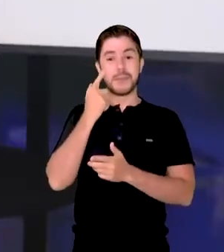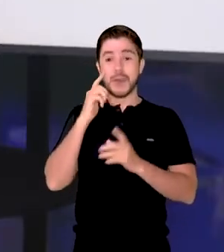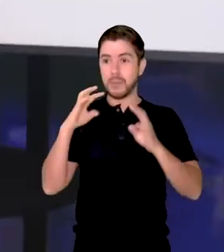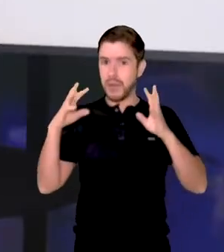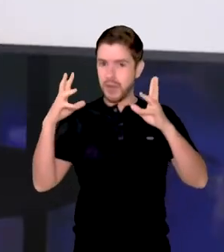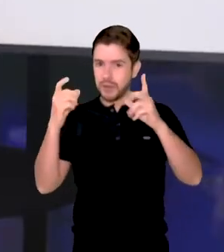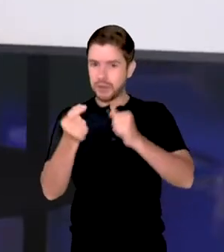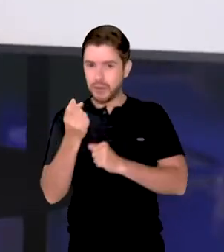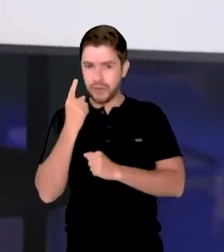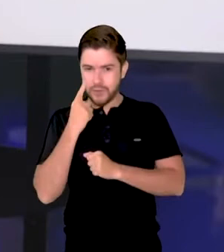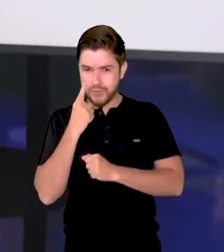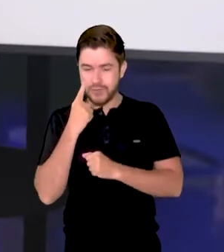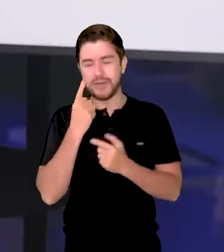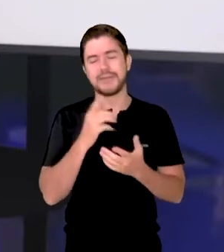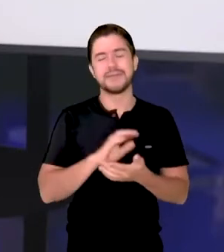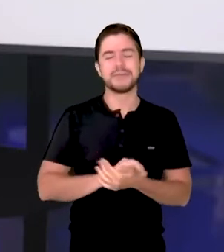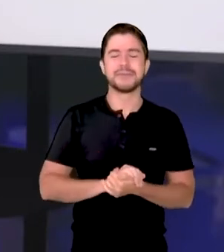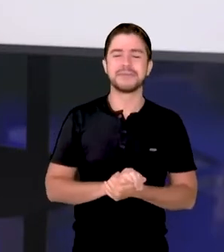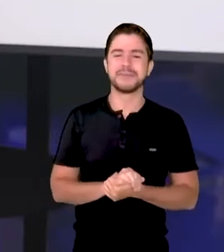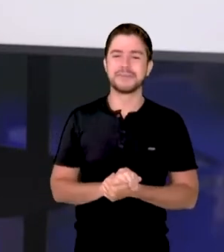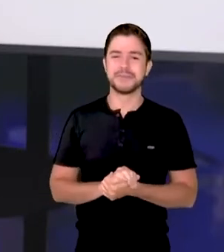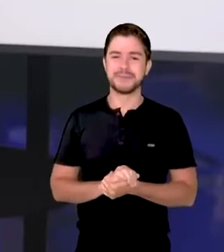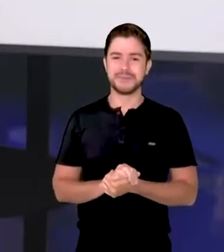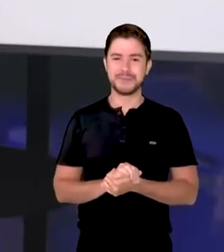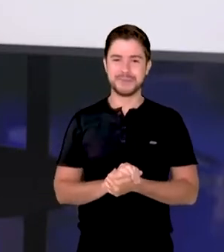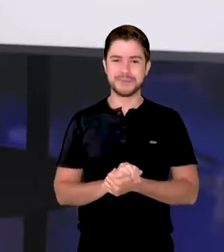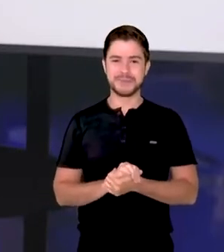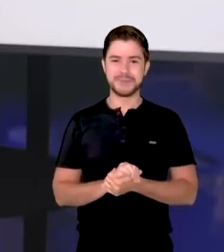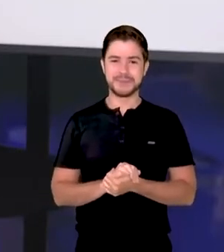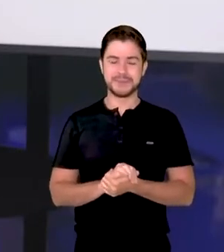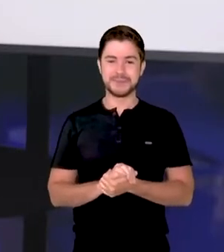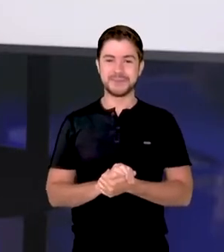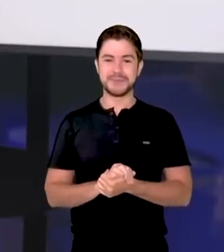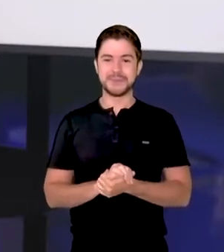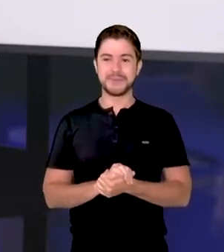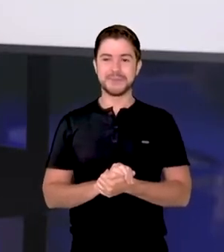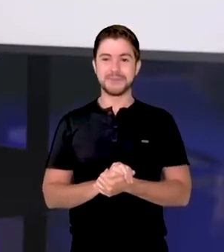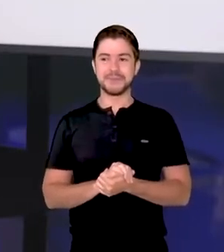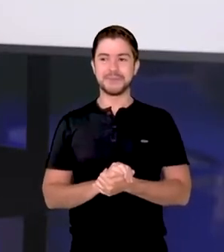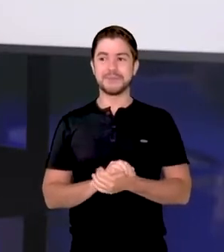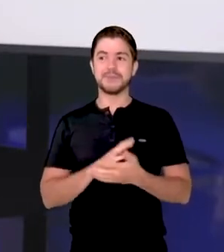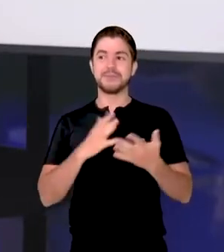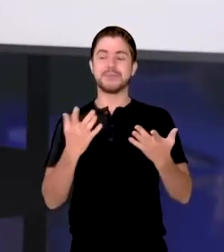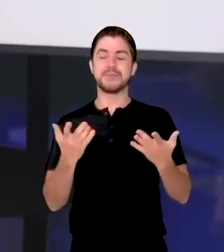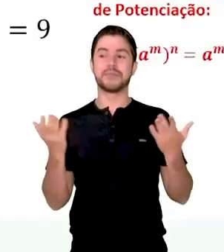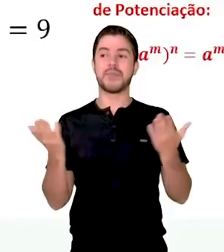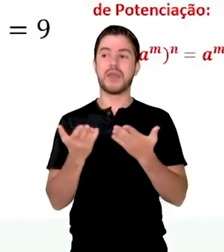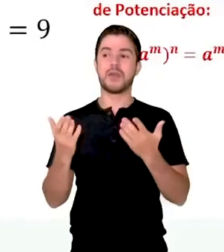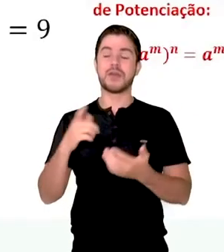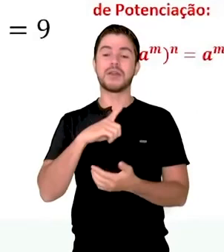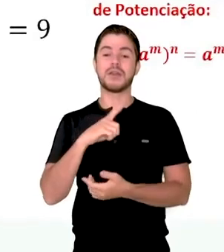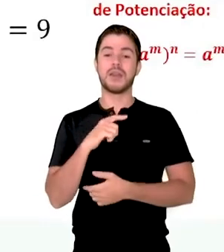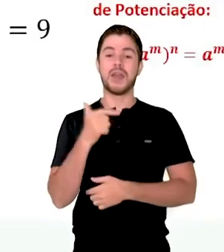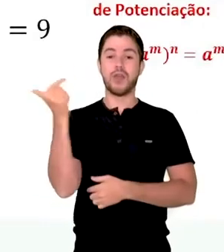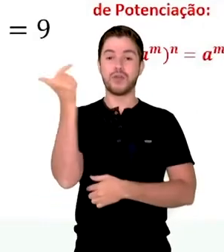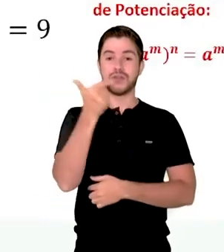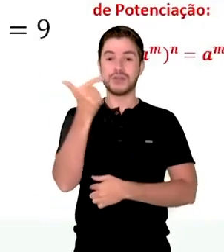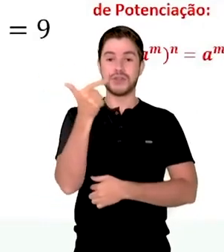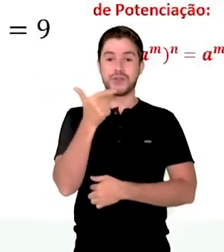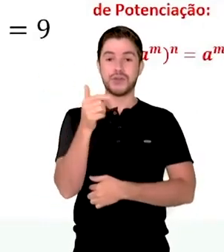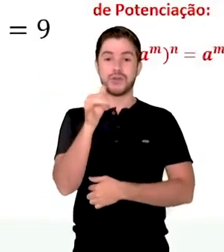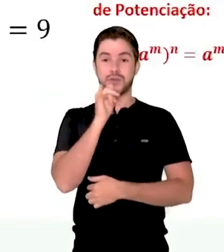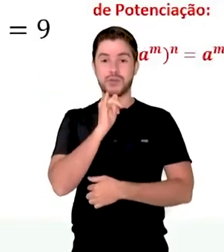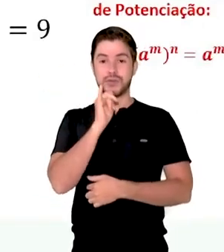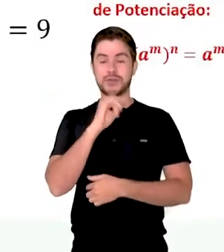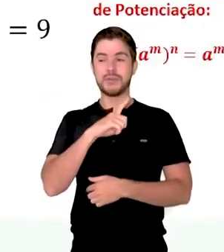acontece para todas as potências Então bora para o segundo exemplo comigo fechado e quando agora eu tenho segundo exemplo